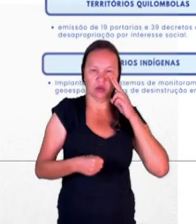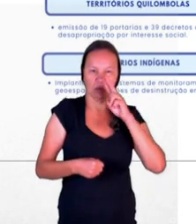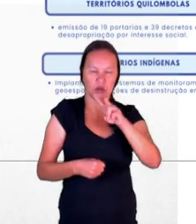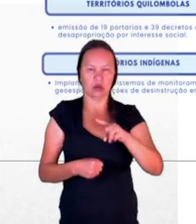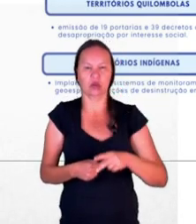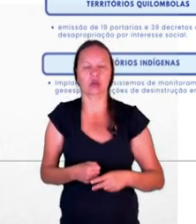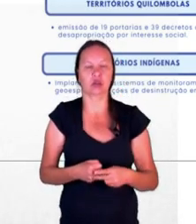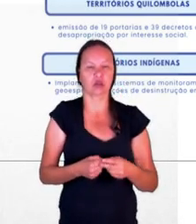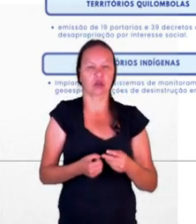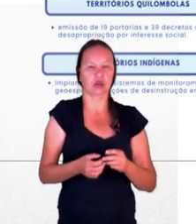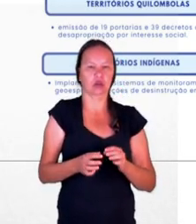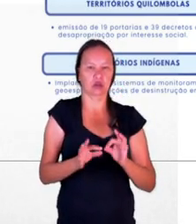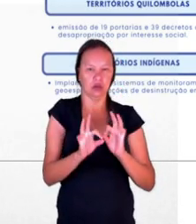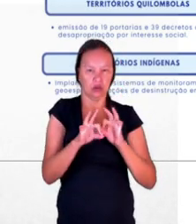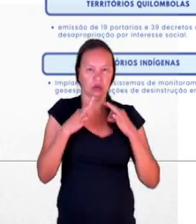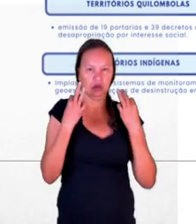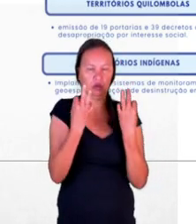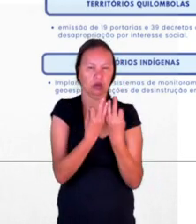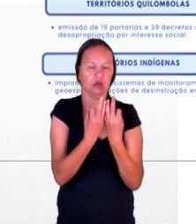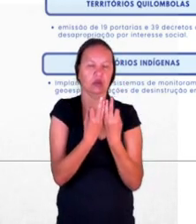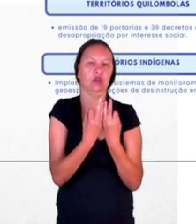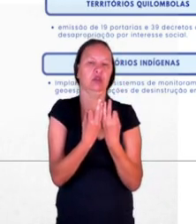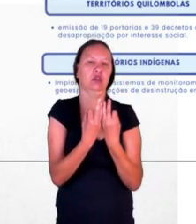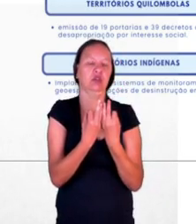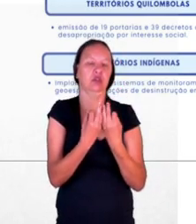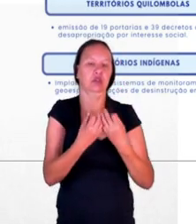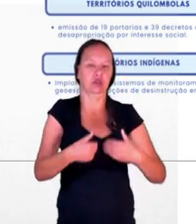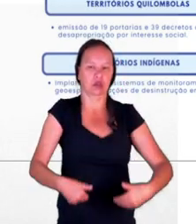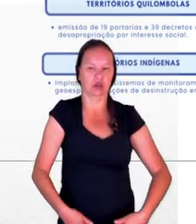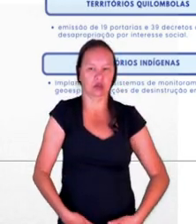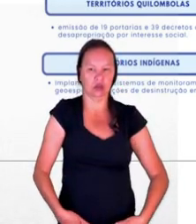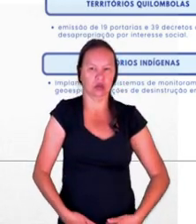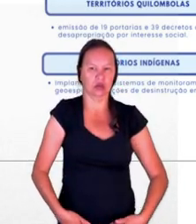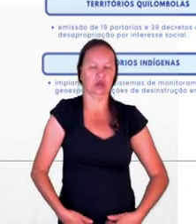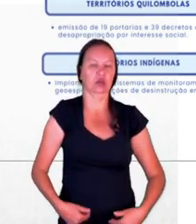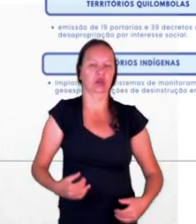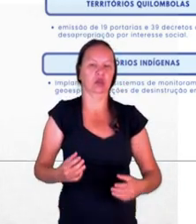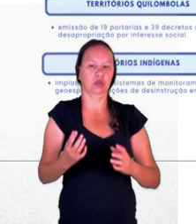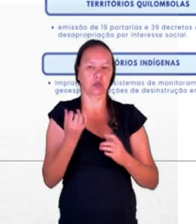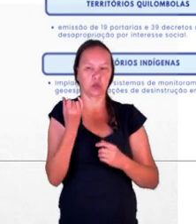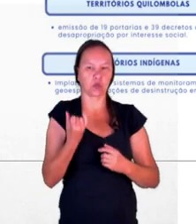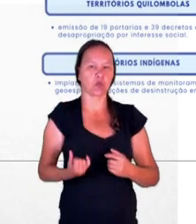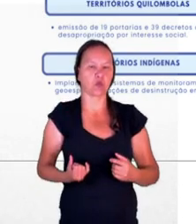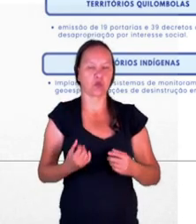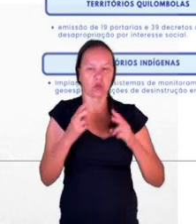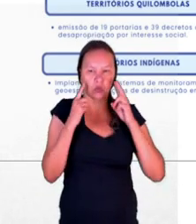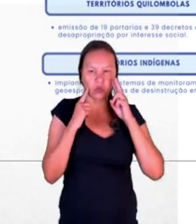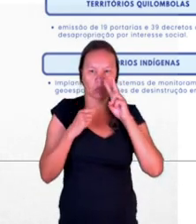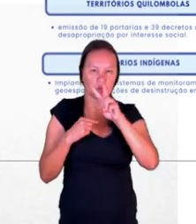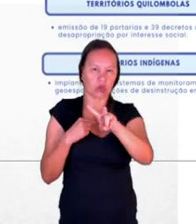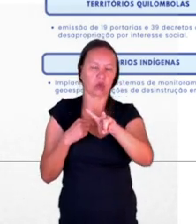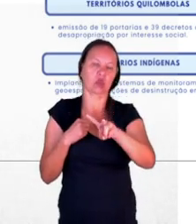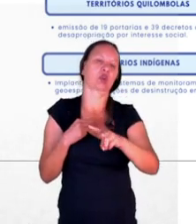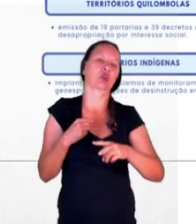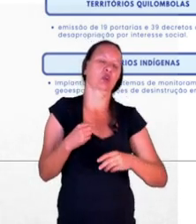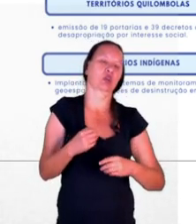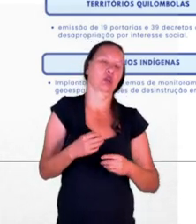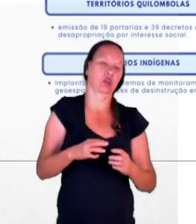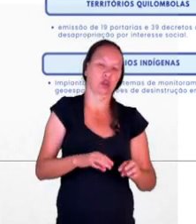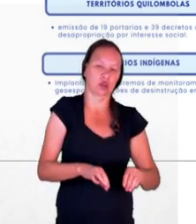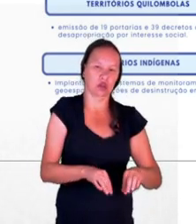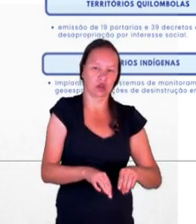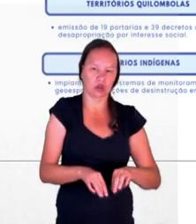de retirar essas famílias da insegurança alimentar e nutricional e olhando também para uma paraa dimensão de acesso à Terra